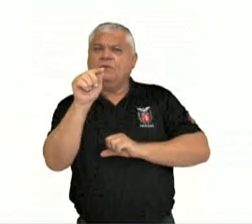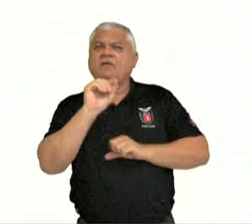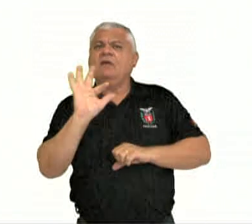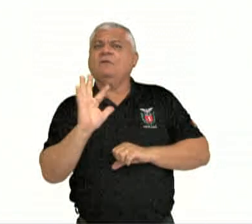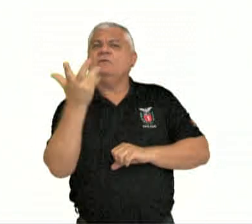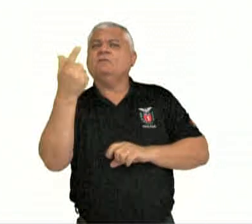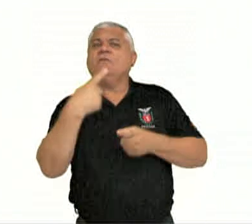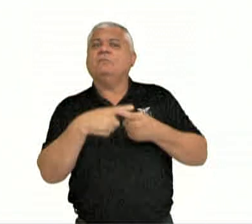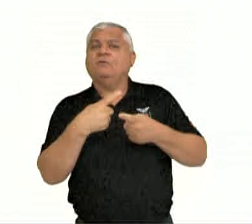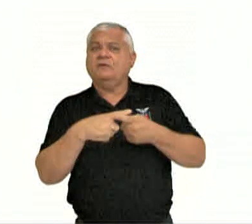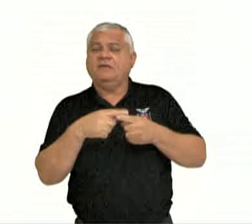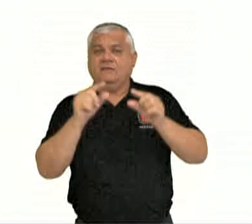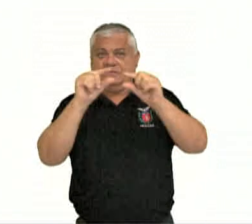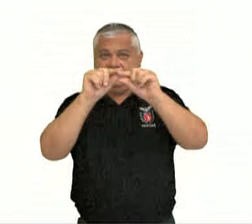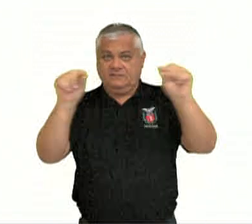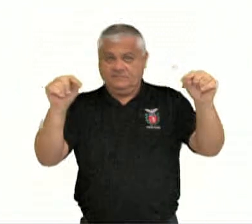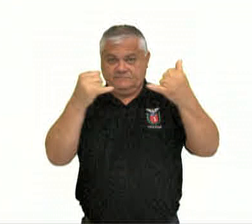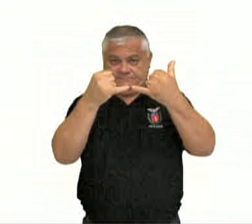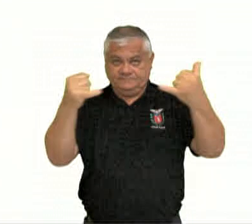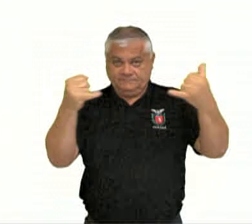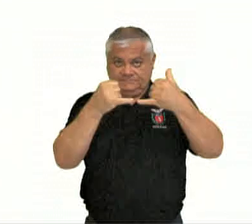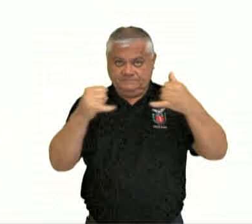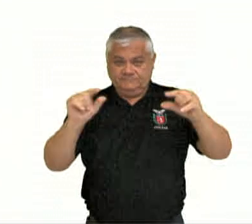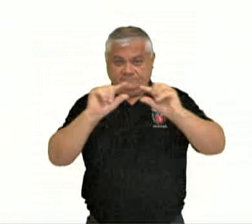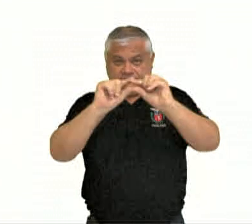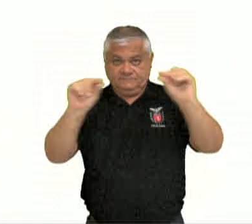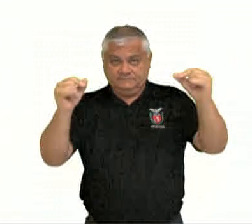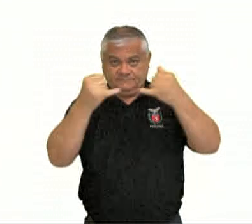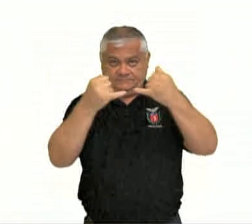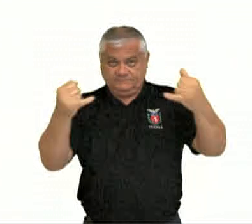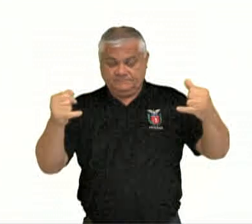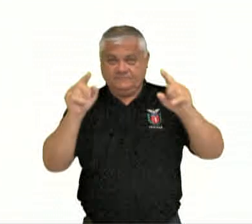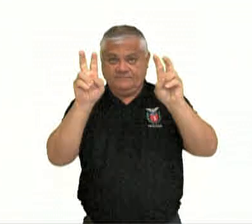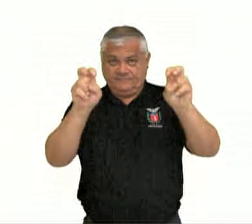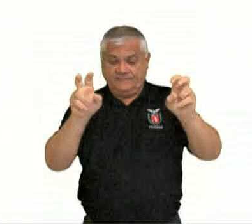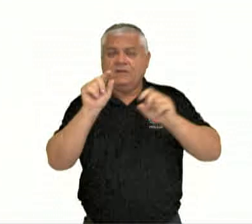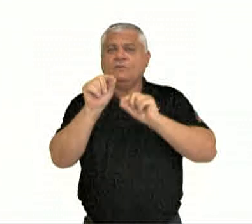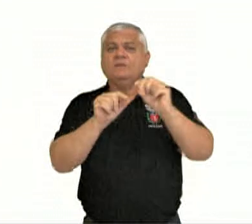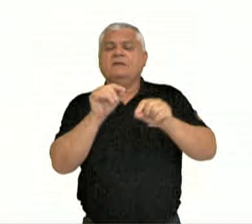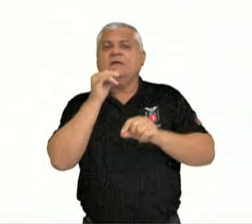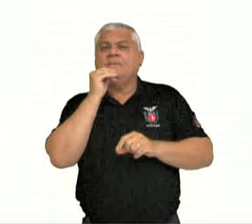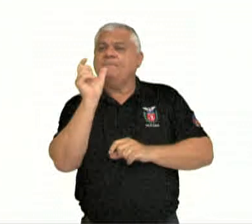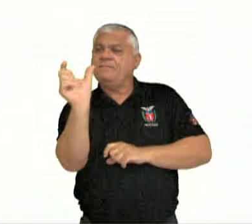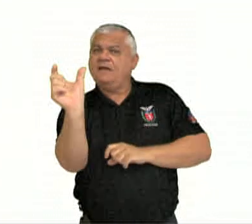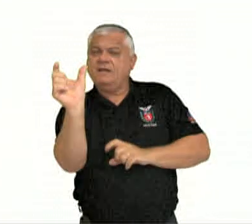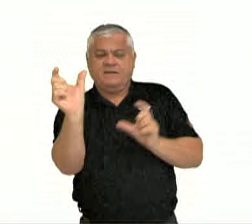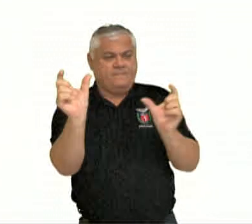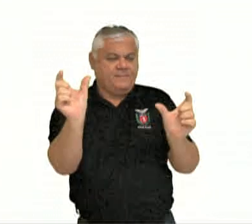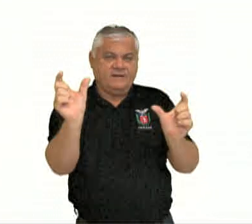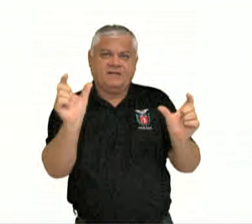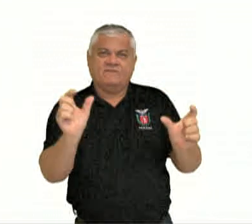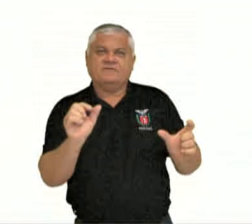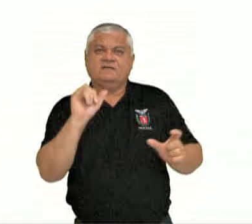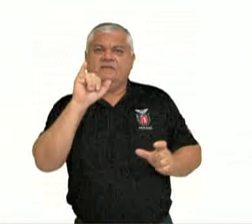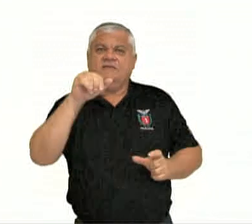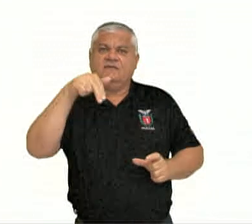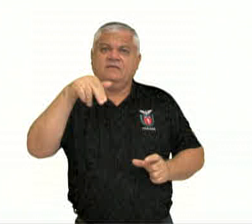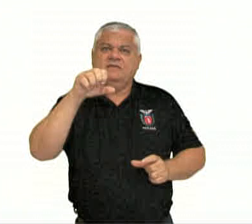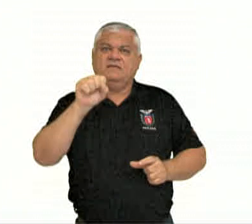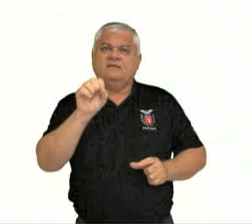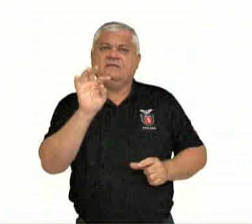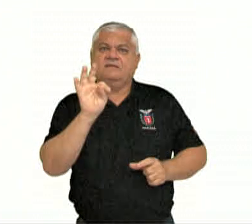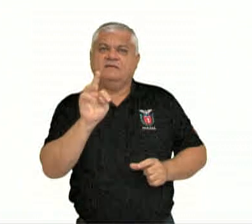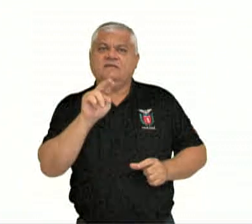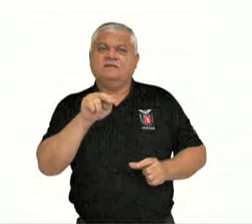porque na gravata, lembra que eu falei gravata, subtítulo, o termo instrumentalizado concorda com a